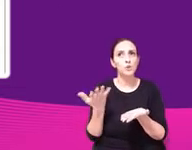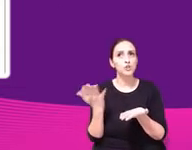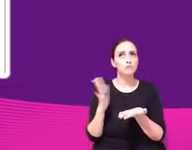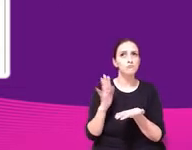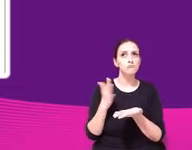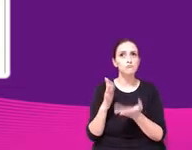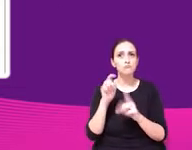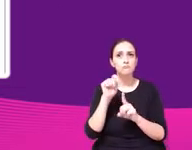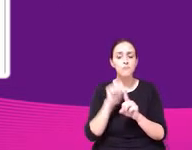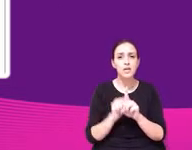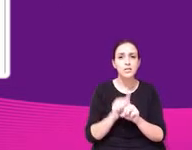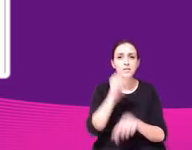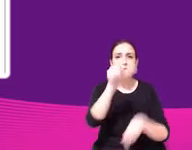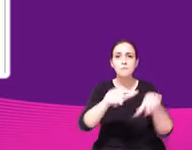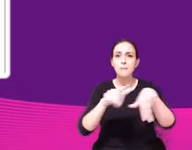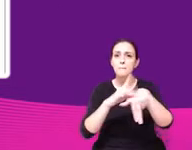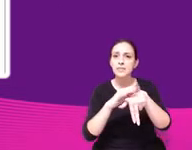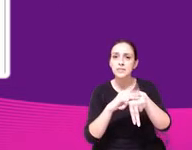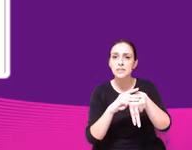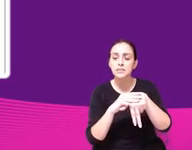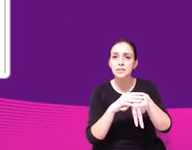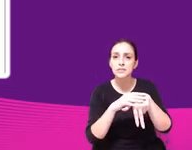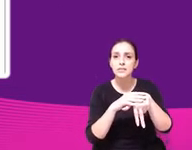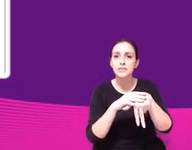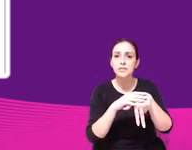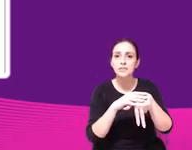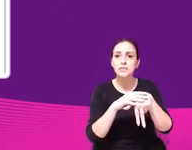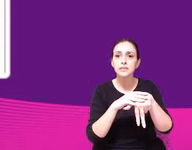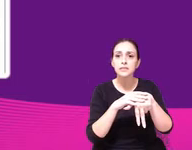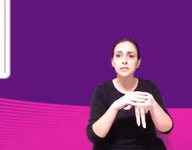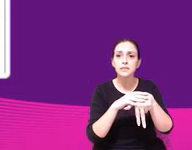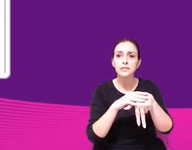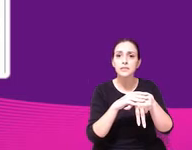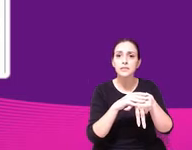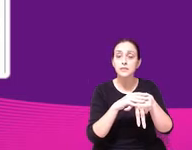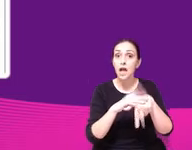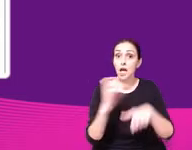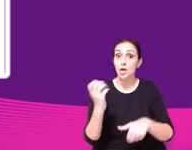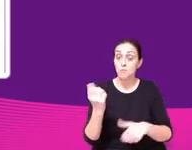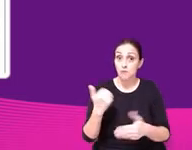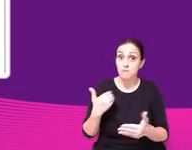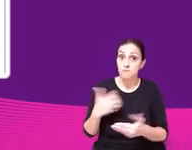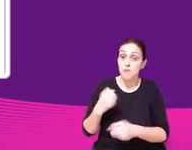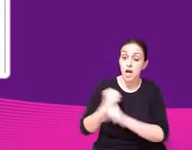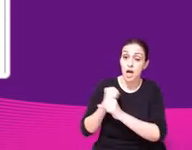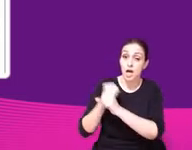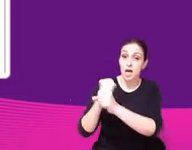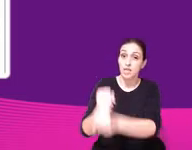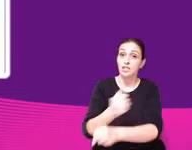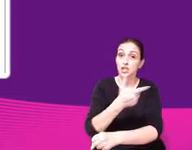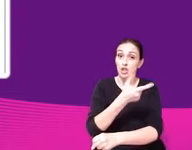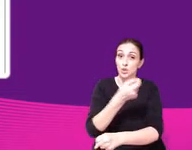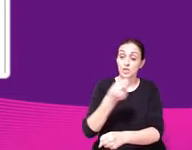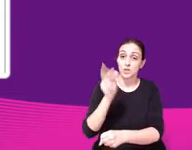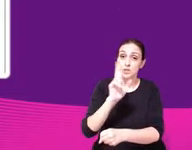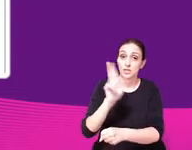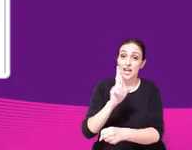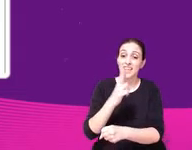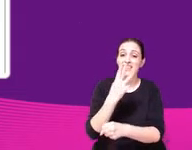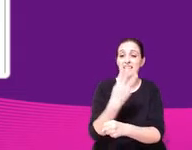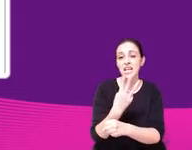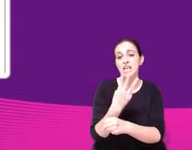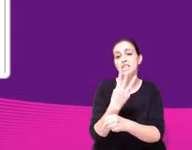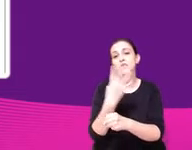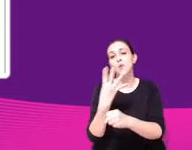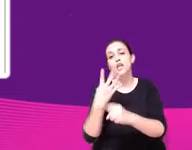de imunossupressão do paciente crônico é em torno de R$200, 3 a 4 vezes menor que há 10